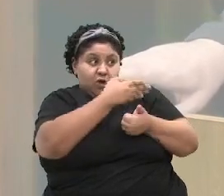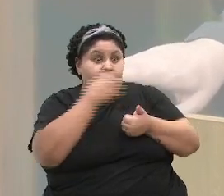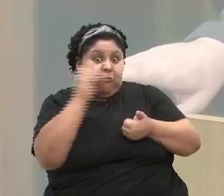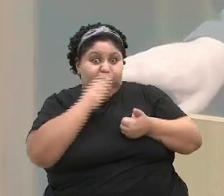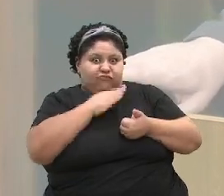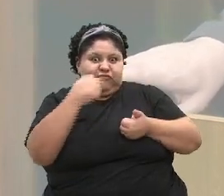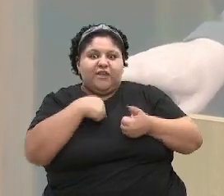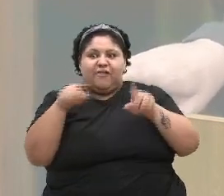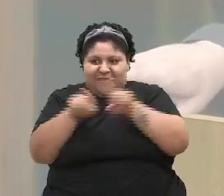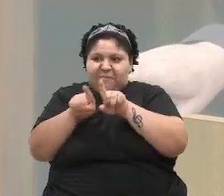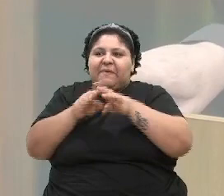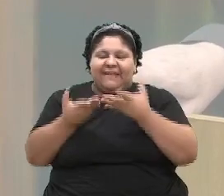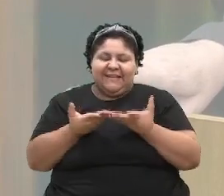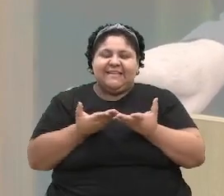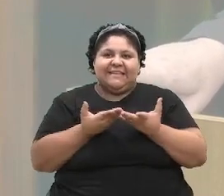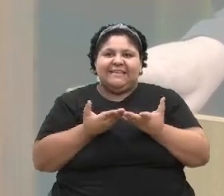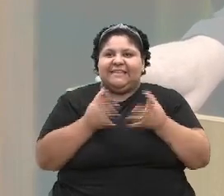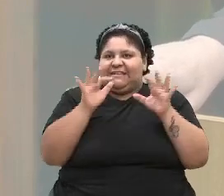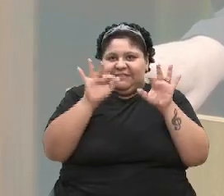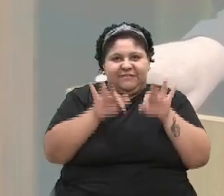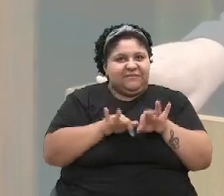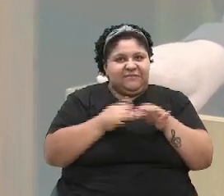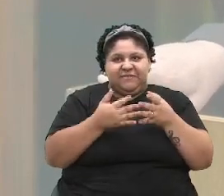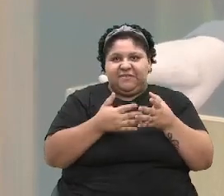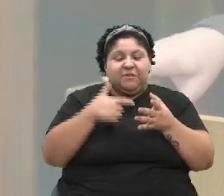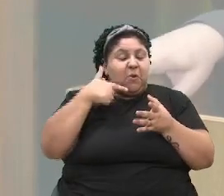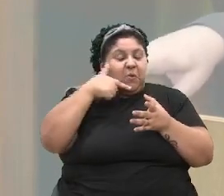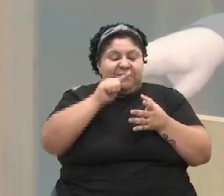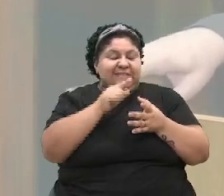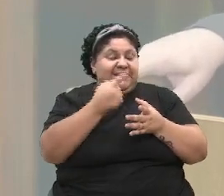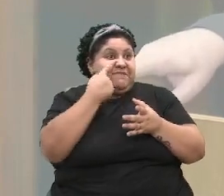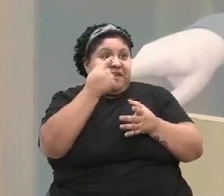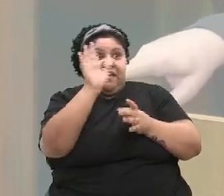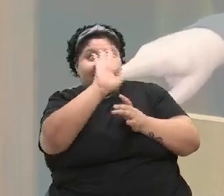também, e no fim eu lhe abanei, mas a senhora não conseguiu ver, mas